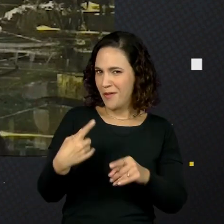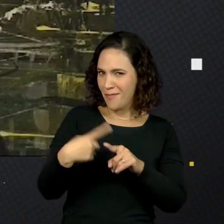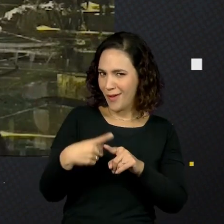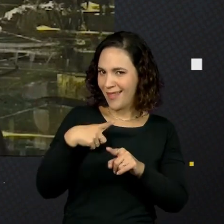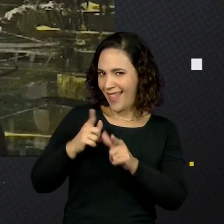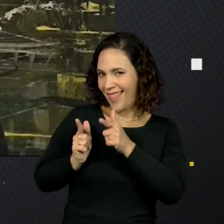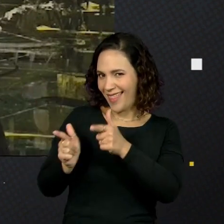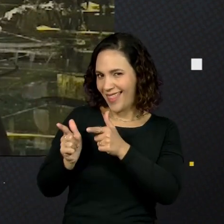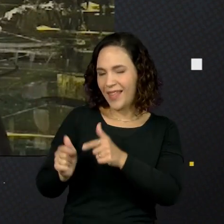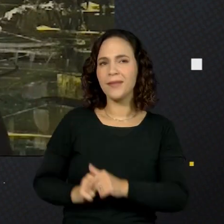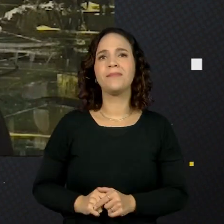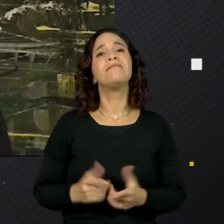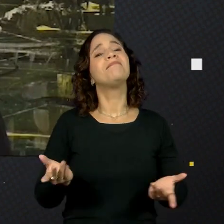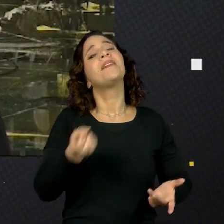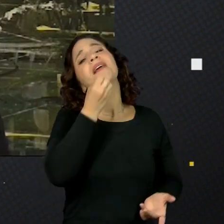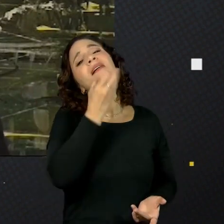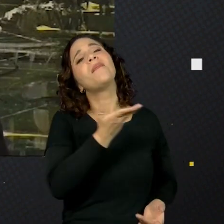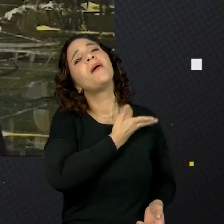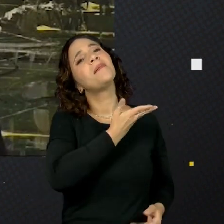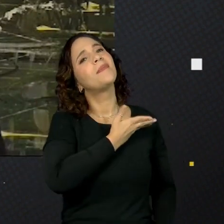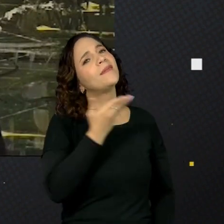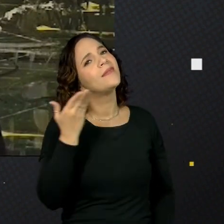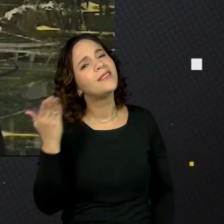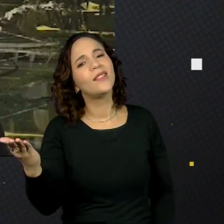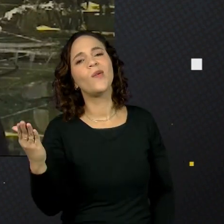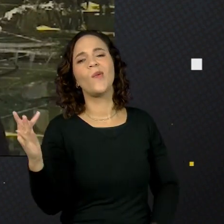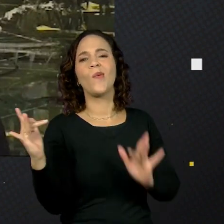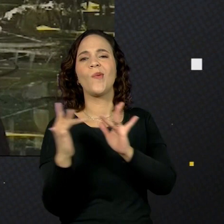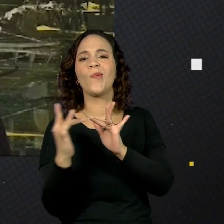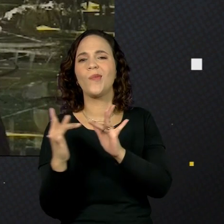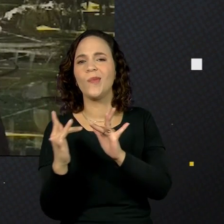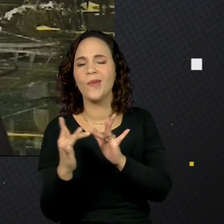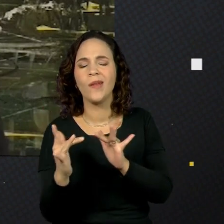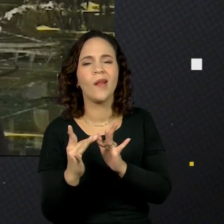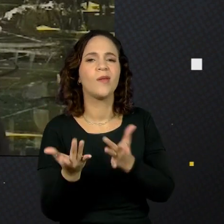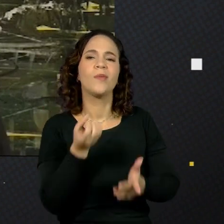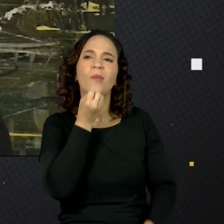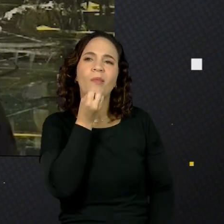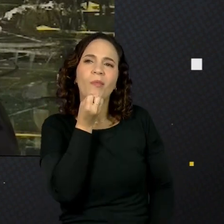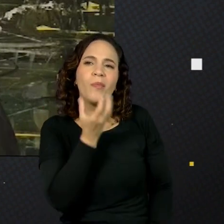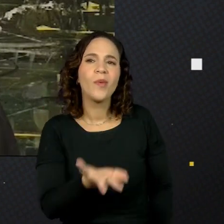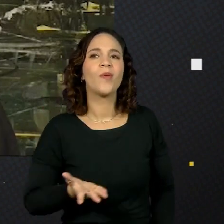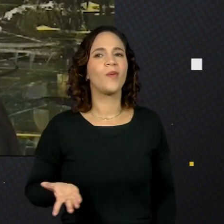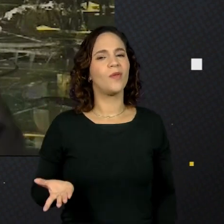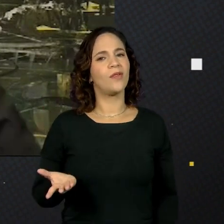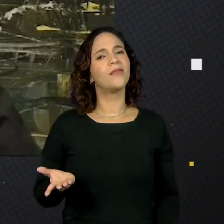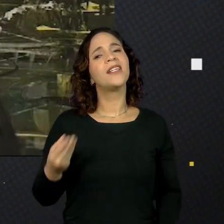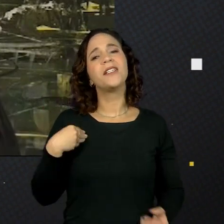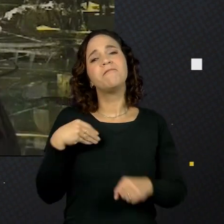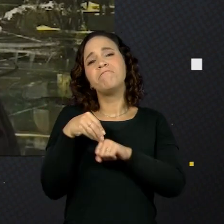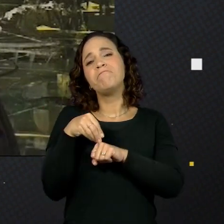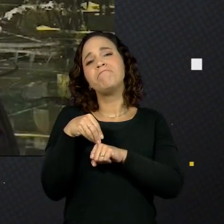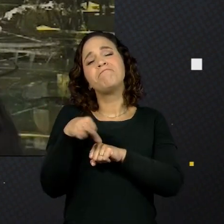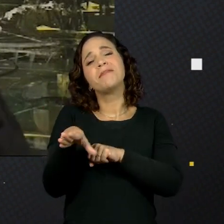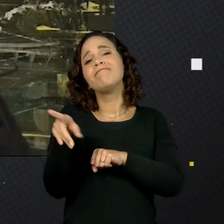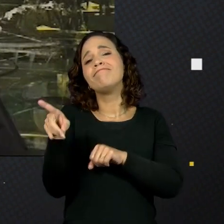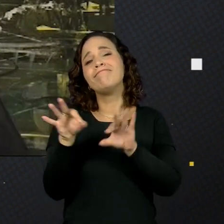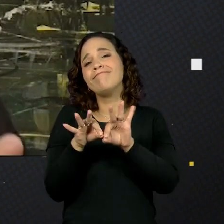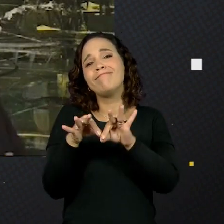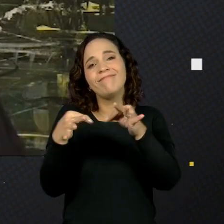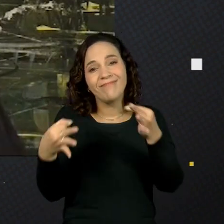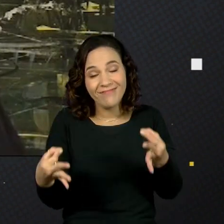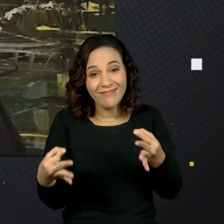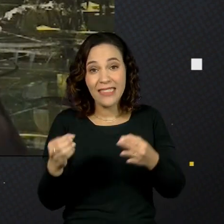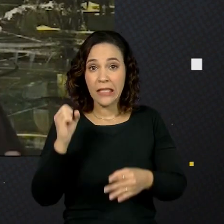E dizer que bom ser seu amigo, estar em contato com você e poder dar um pequeno e humilde depoimento. Porque